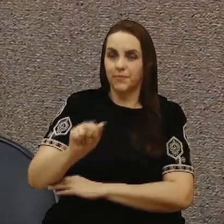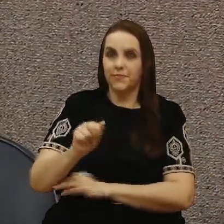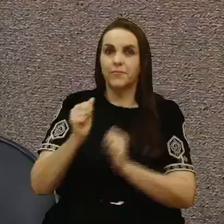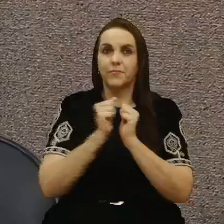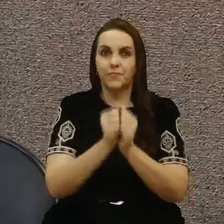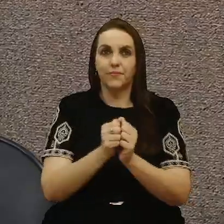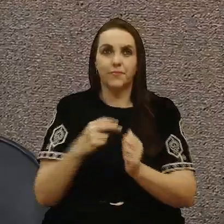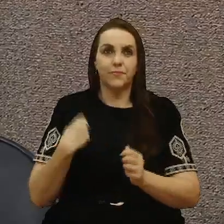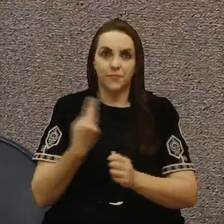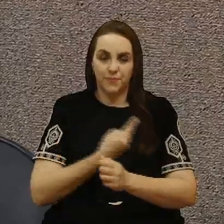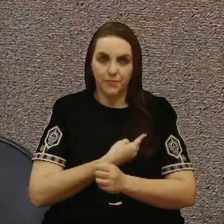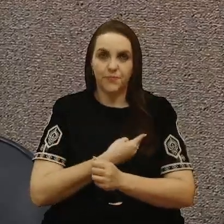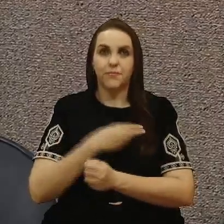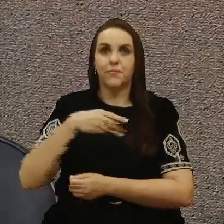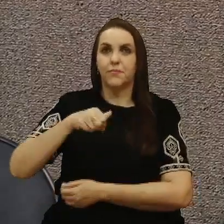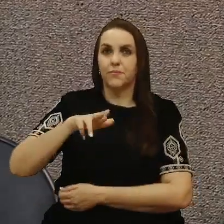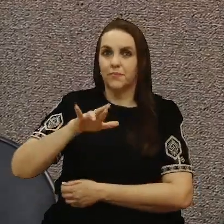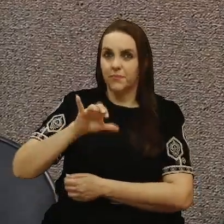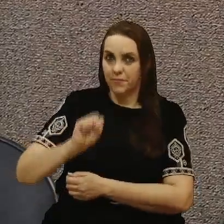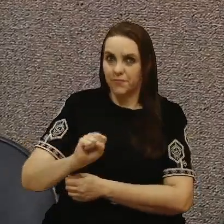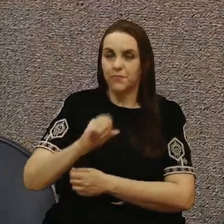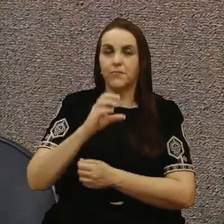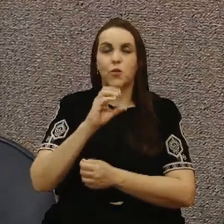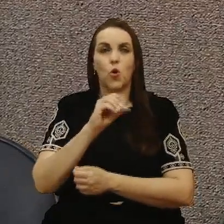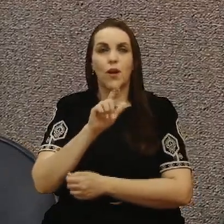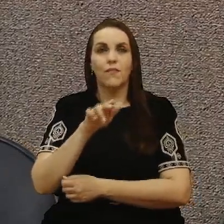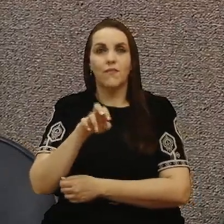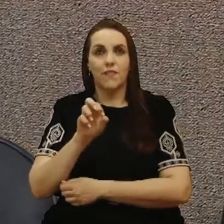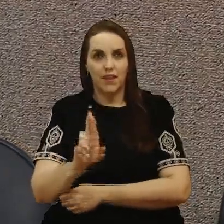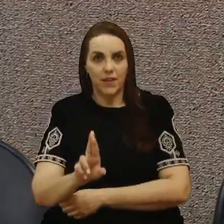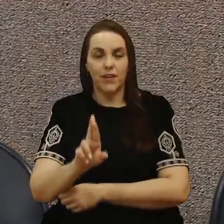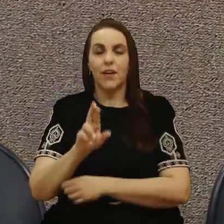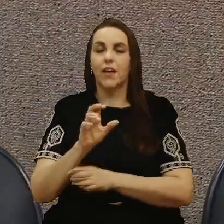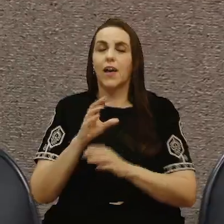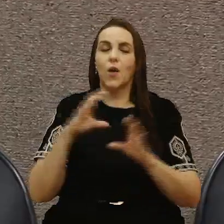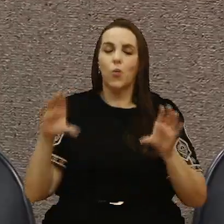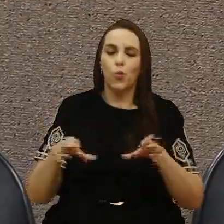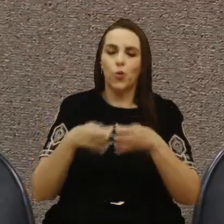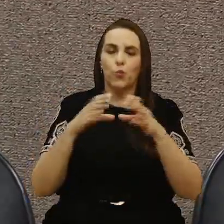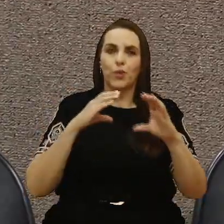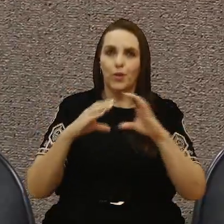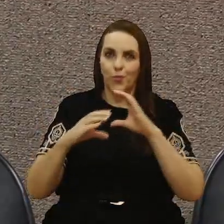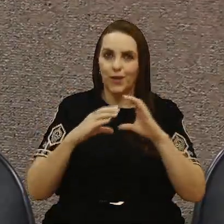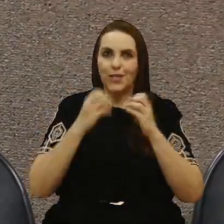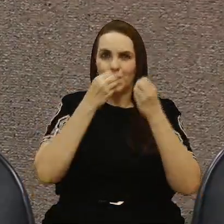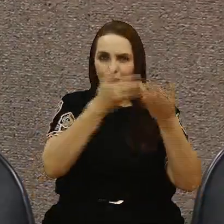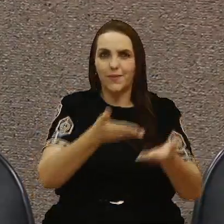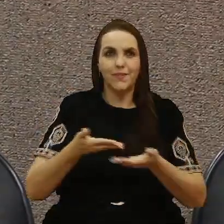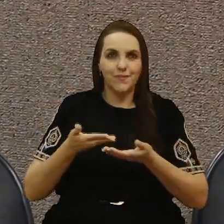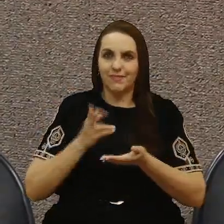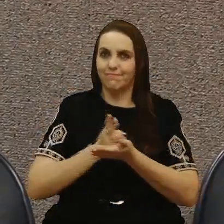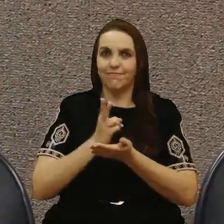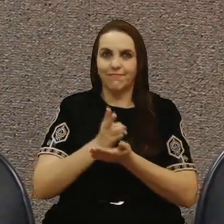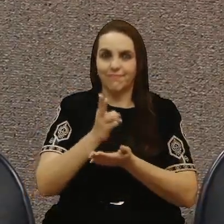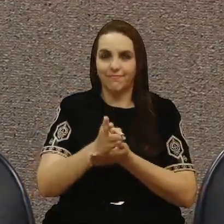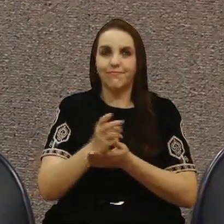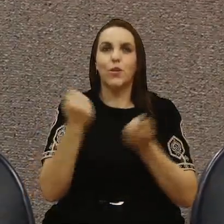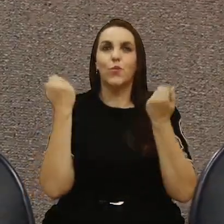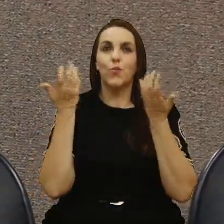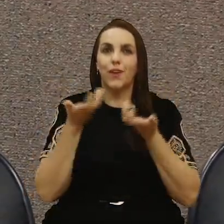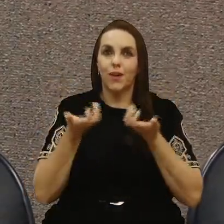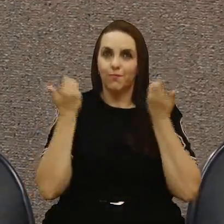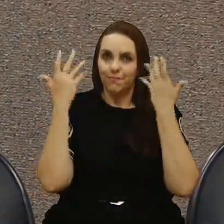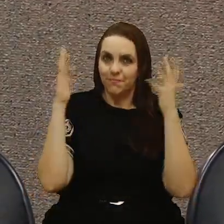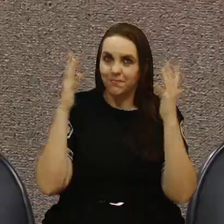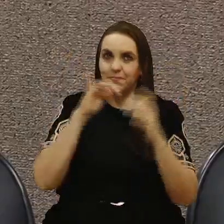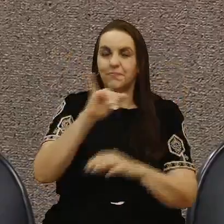Marcos, o Oliveira, essa turma incrível da comunicação, sejam todos também muito bem-vindos aqui sempre. Mas quero fazer um voto de congratulações. Ontem eu tive a oportunidade, junto